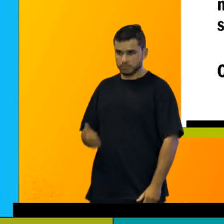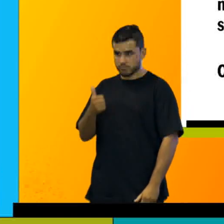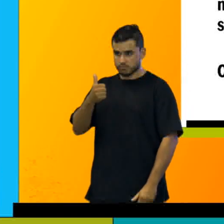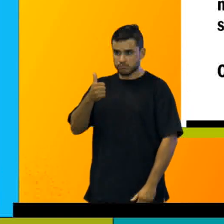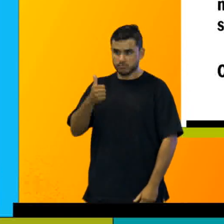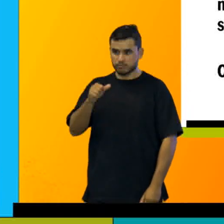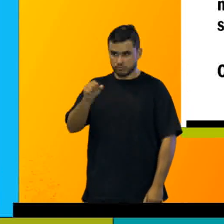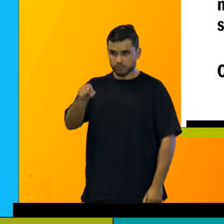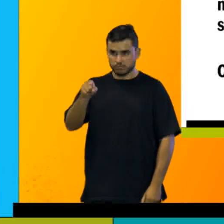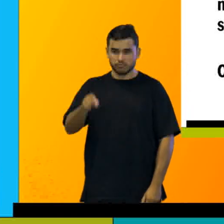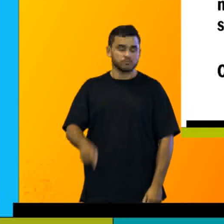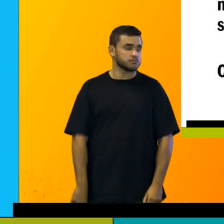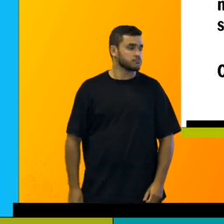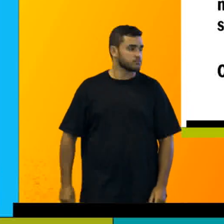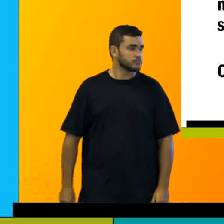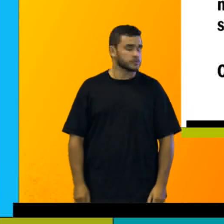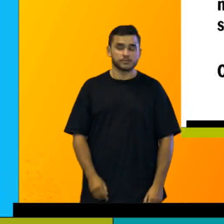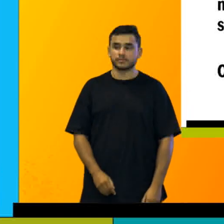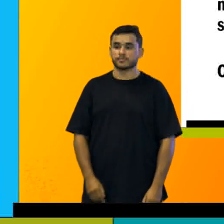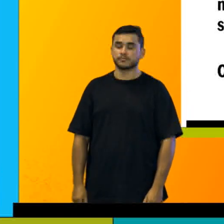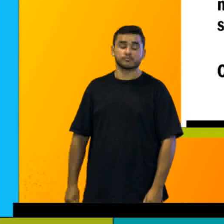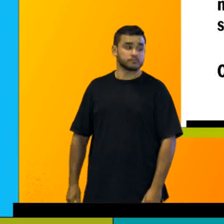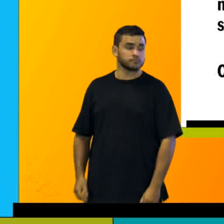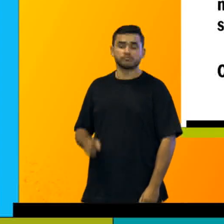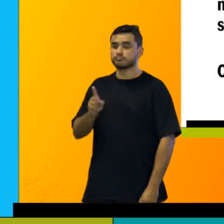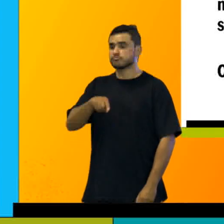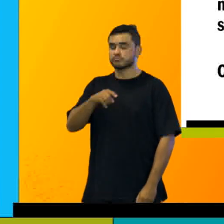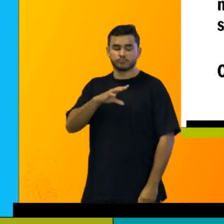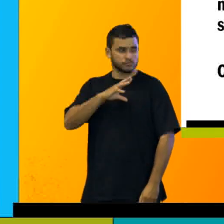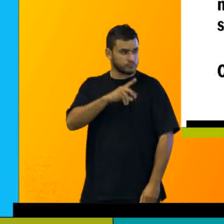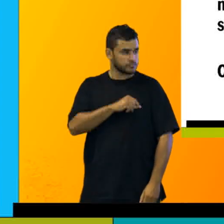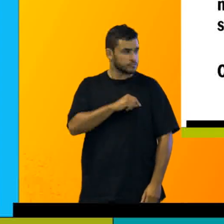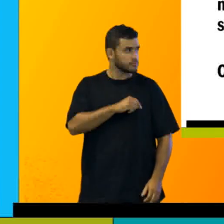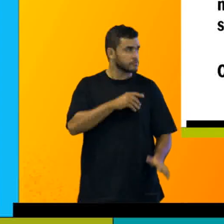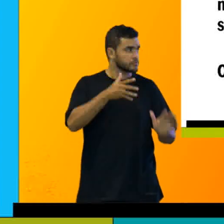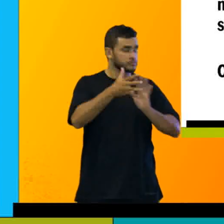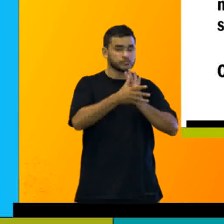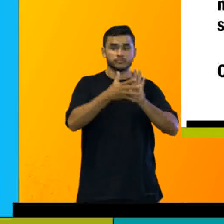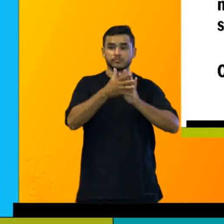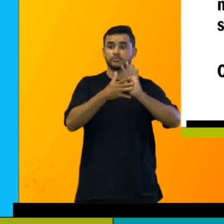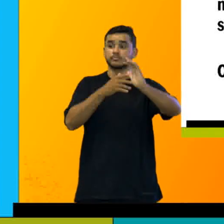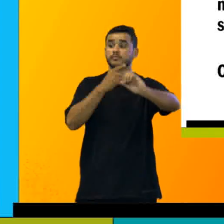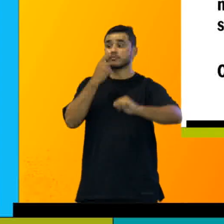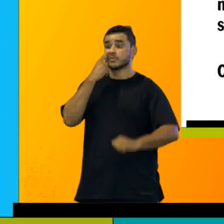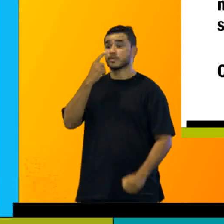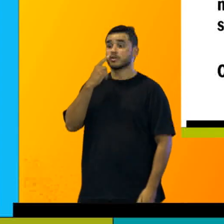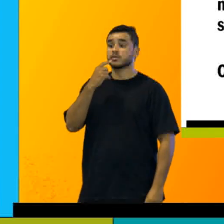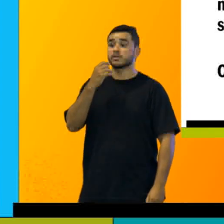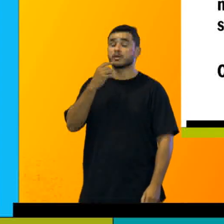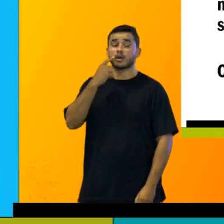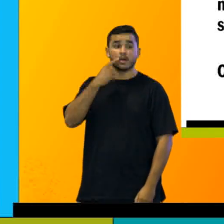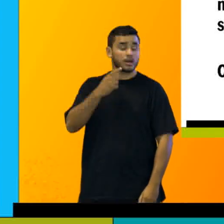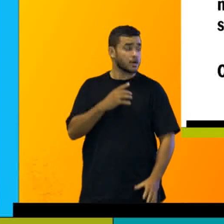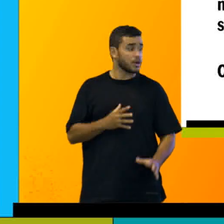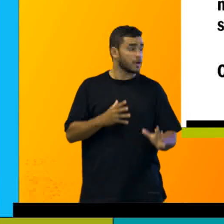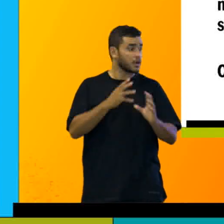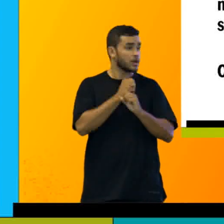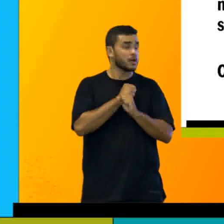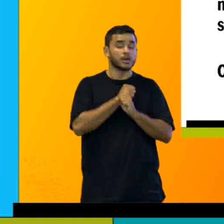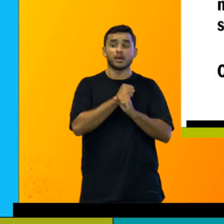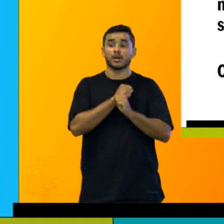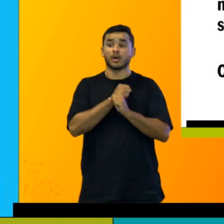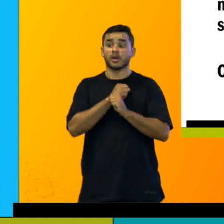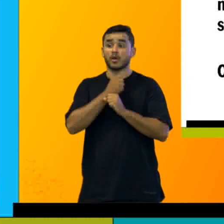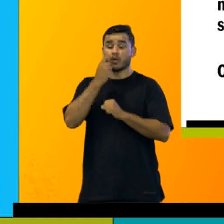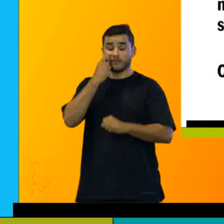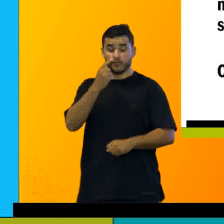quantidade total de sangue em seu sistema circulatório, coração, artérias, veias, capilares e tal. Ela é útil quando se pretende estimar o número total N de hemácias